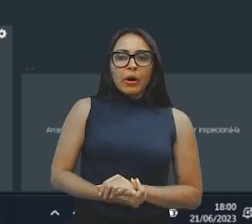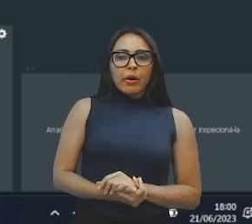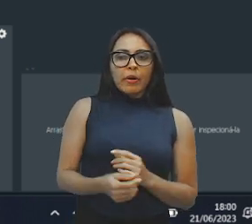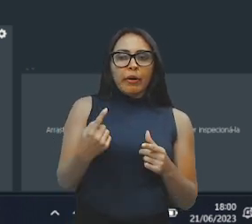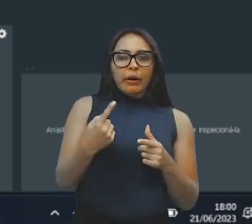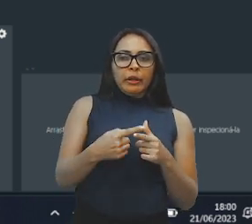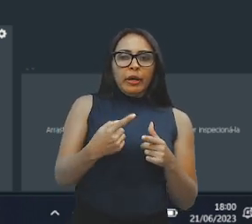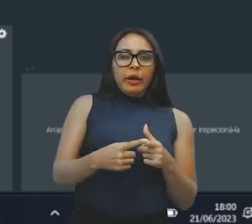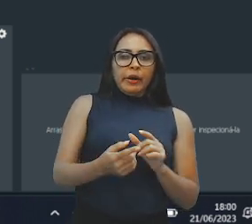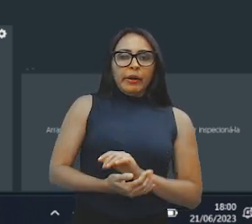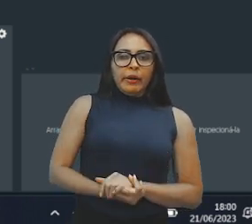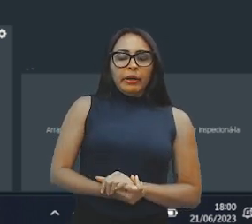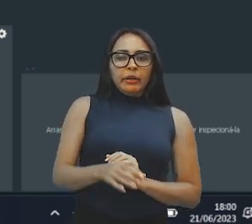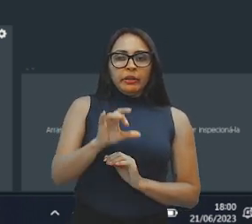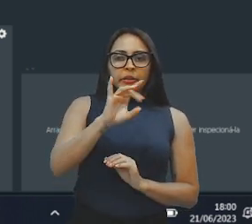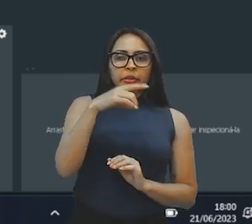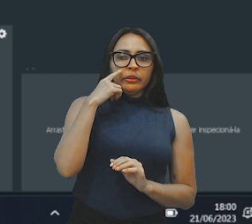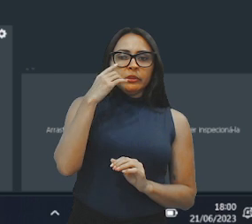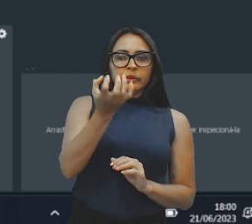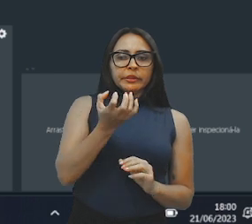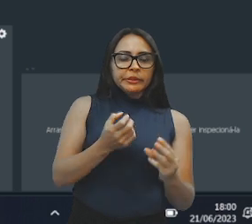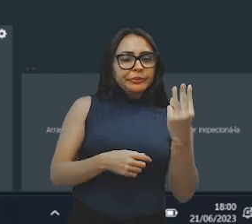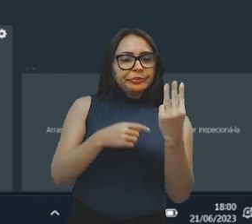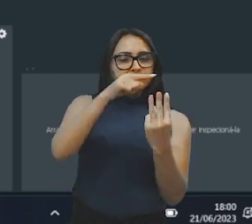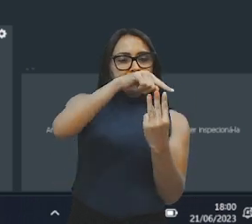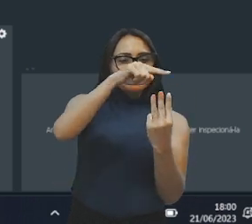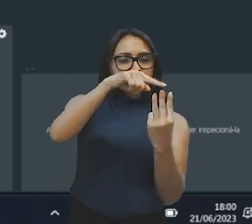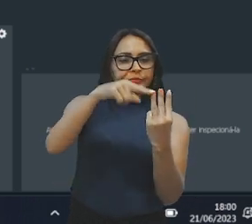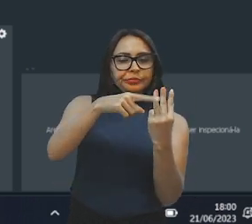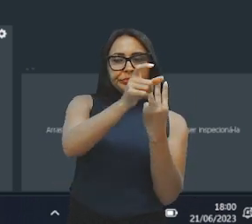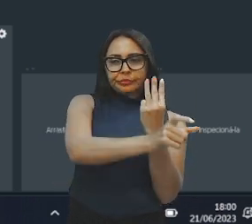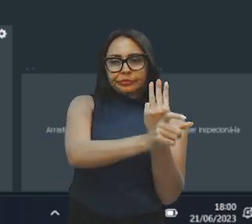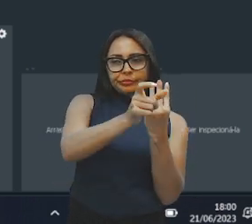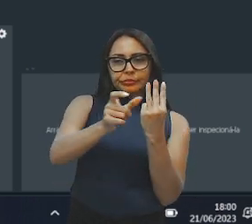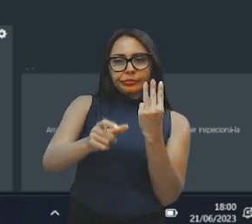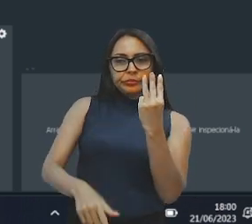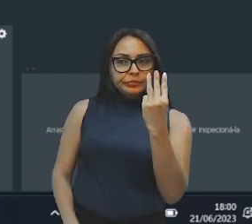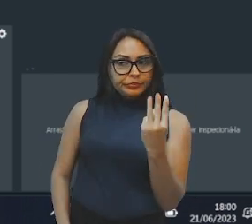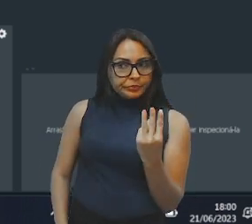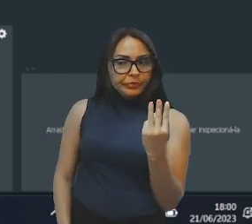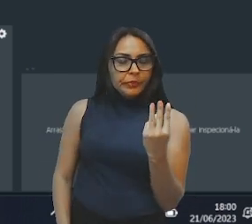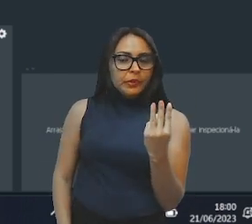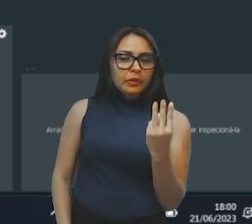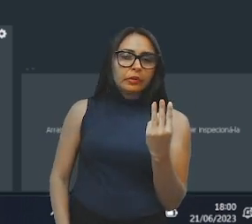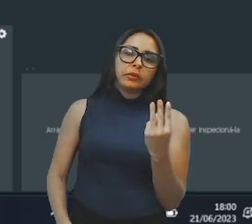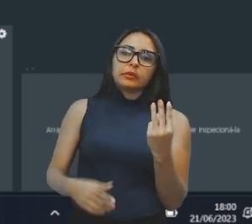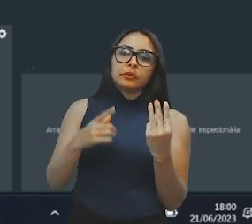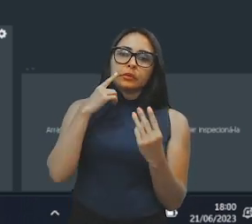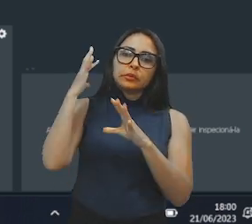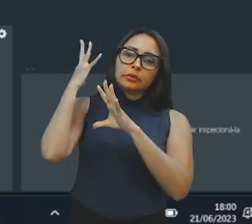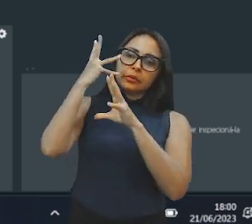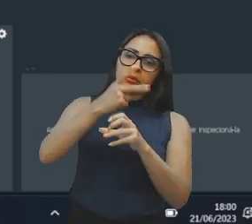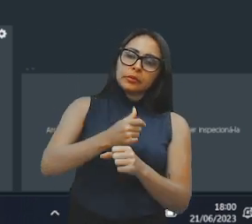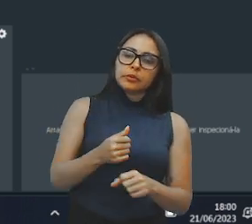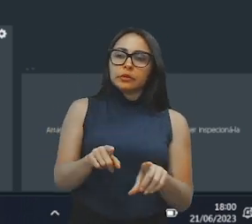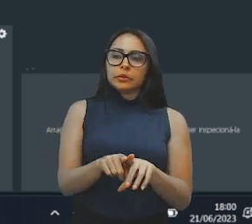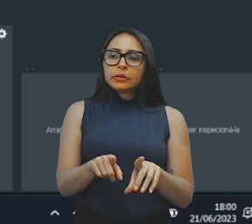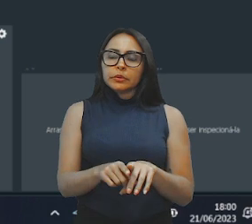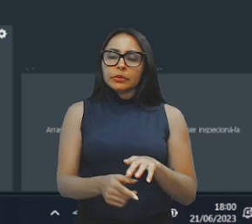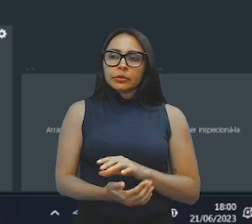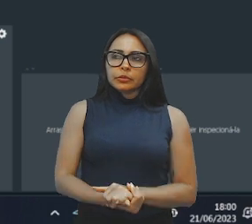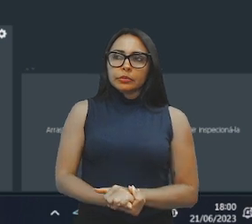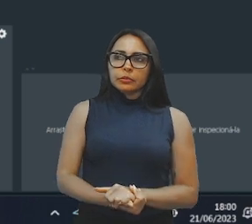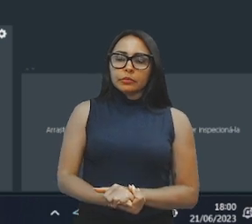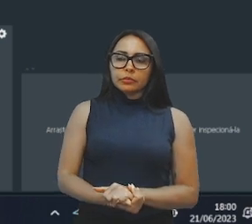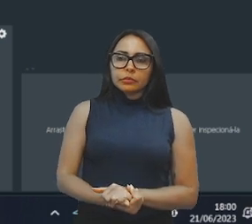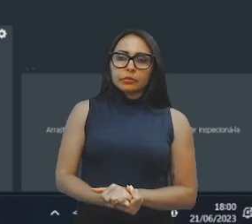quero 3 pessoas. Uma variável do tipo soma, também do tipo inteiro, e i, que é do tipo